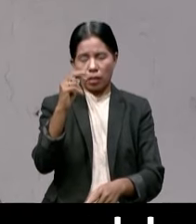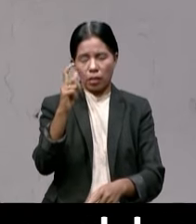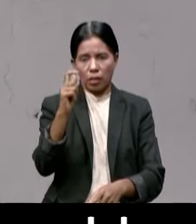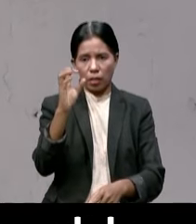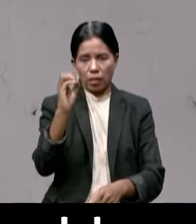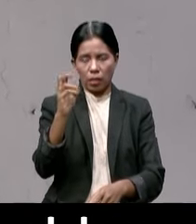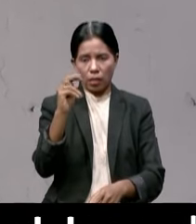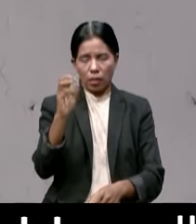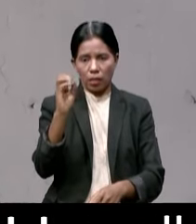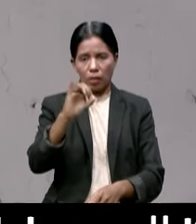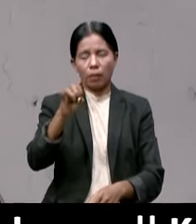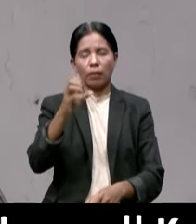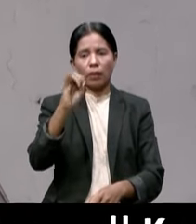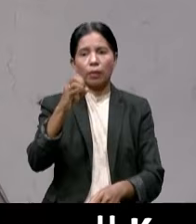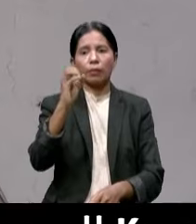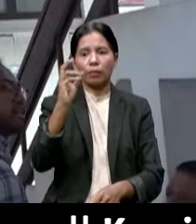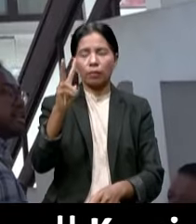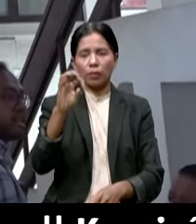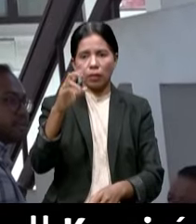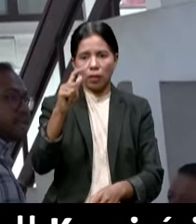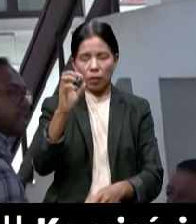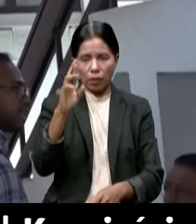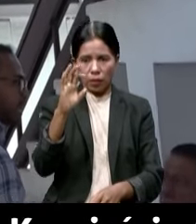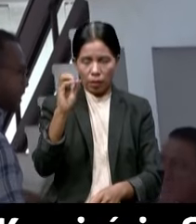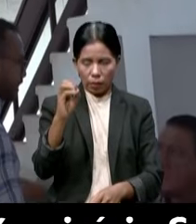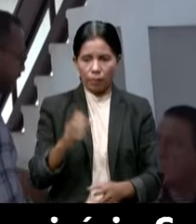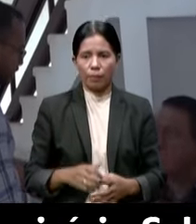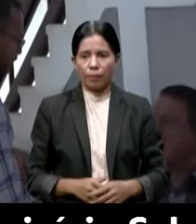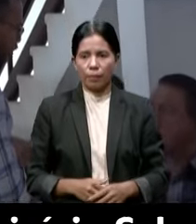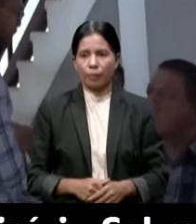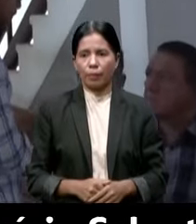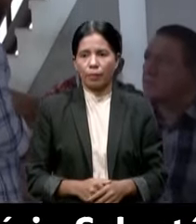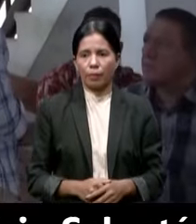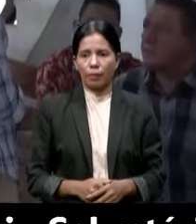soldado Ze Pinto no soldado Vitorino Amaral Jacinto Fuca, Azinha Lola, Ziemen.